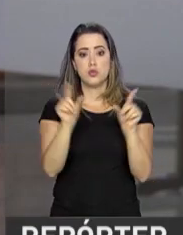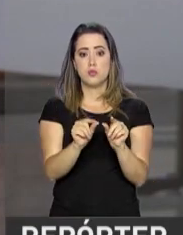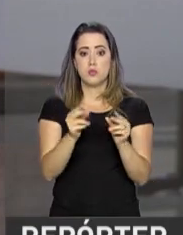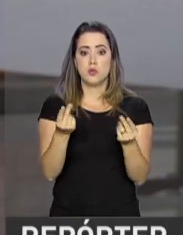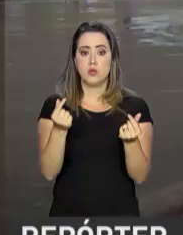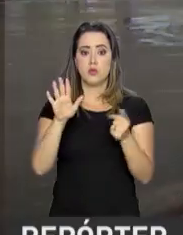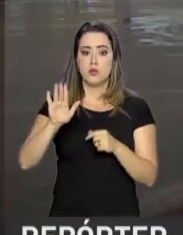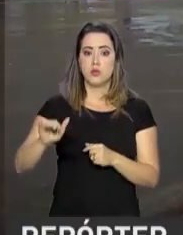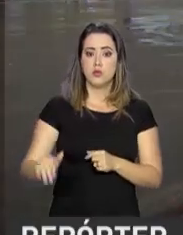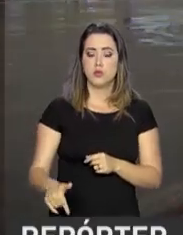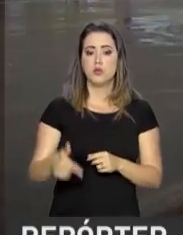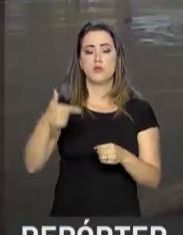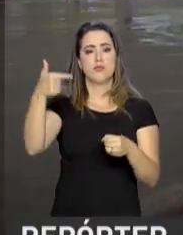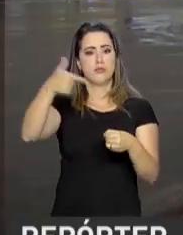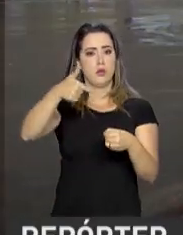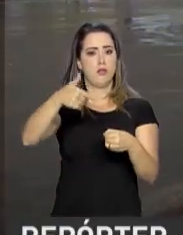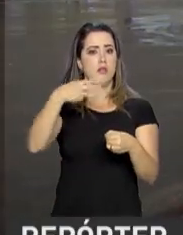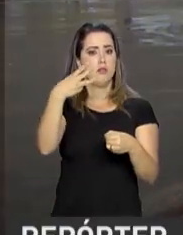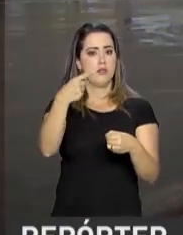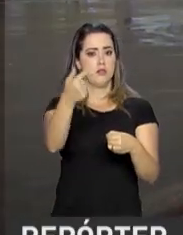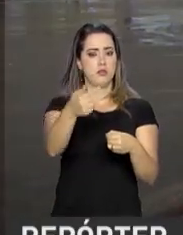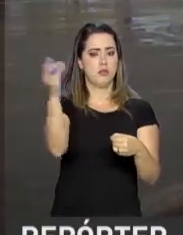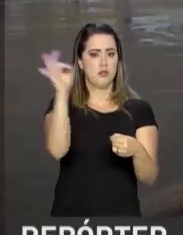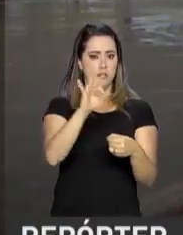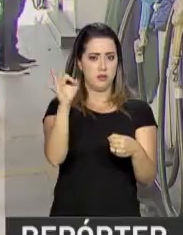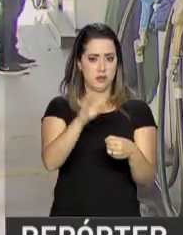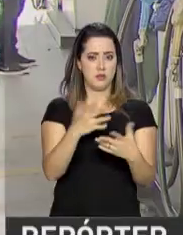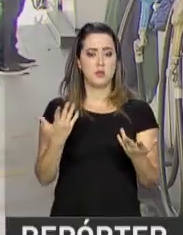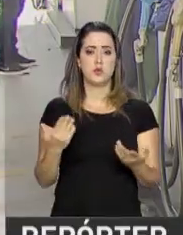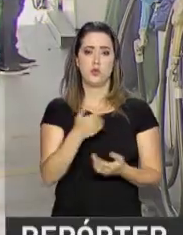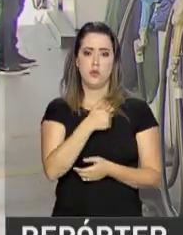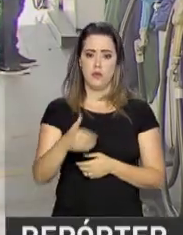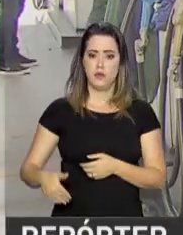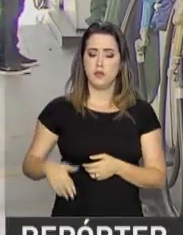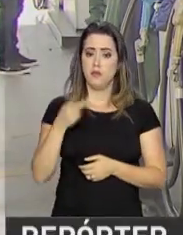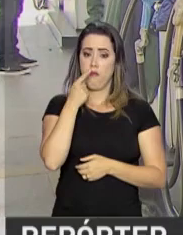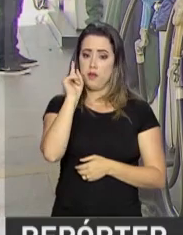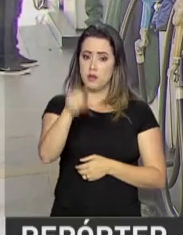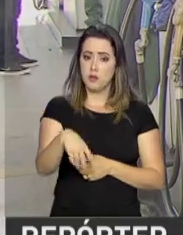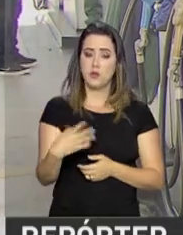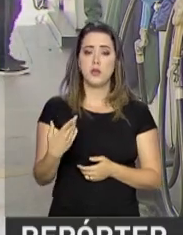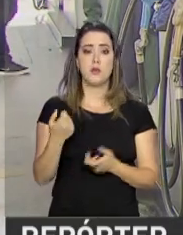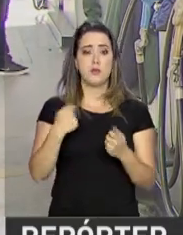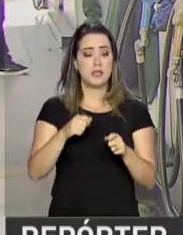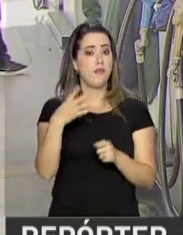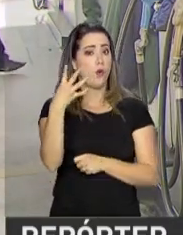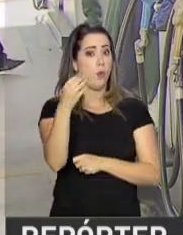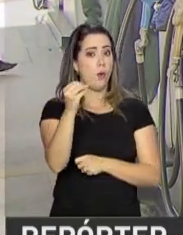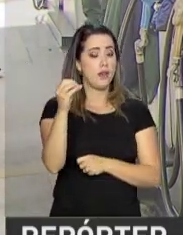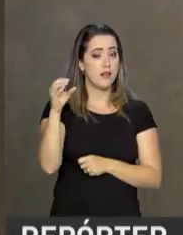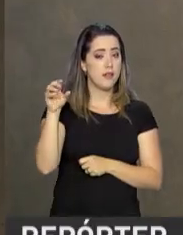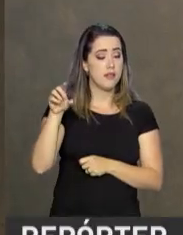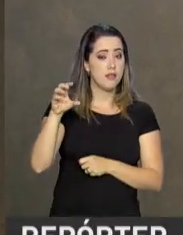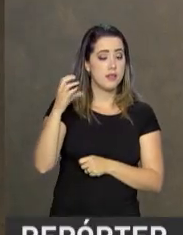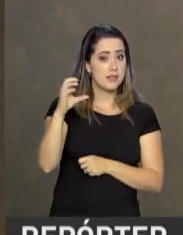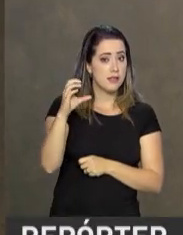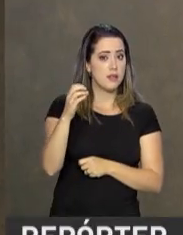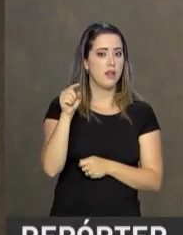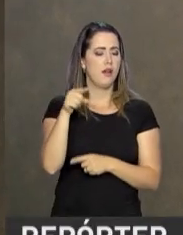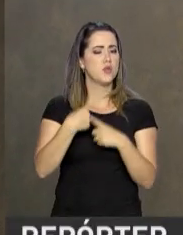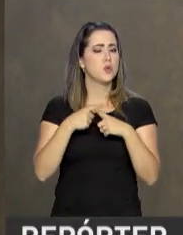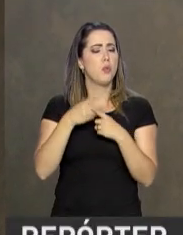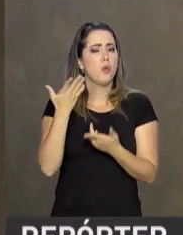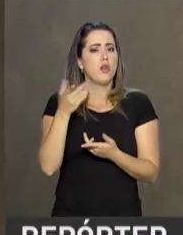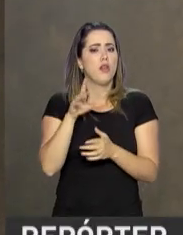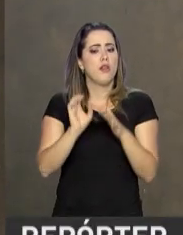nas bombas é de 37 centavos o governo acertou que esse desconto seria de 46 centavos e agora quer saber por que as